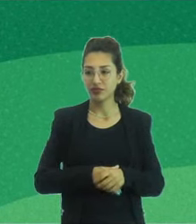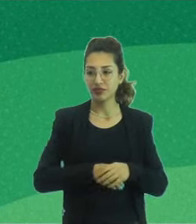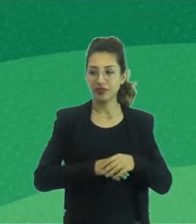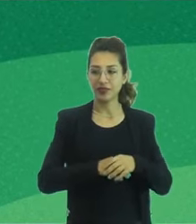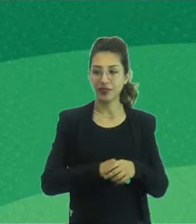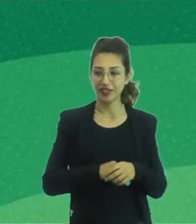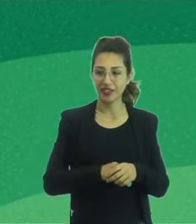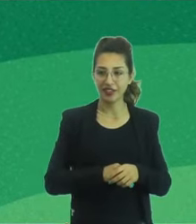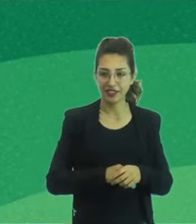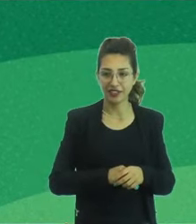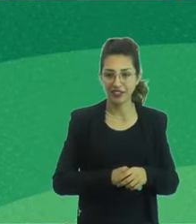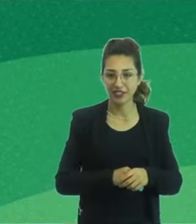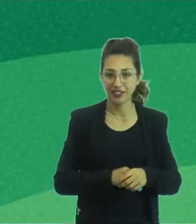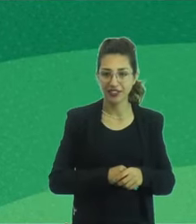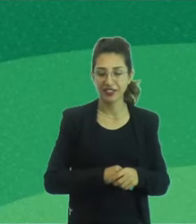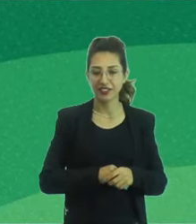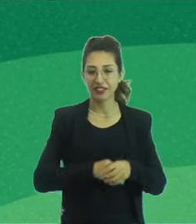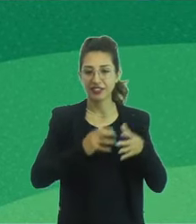outras coisas